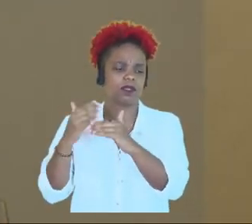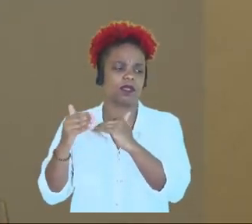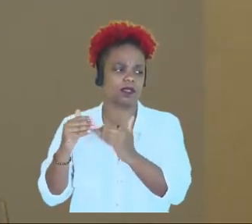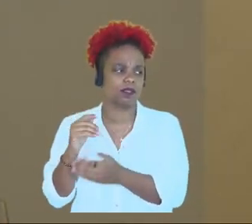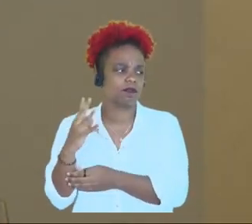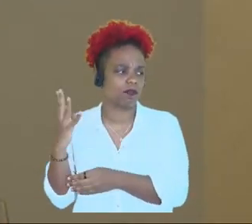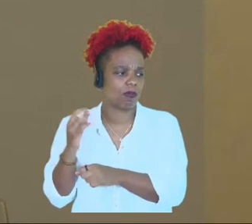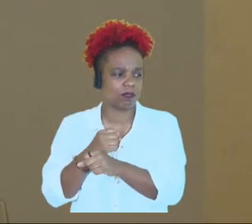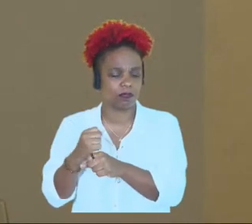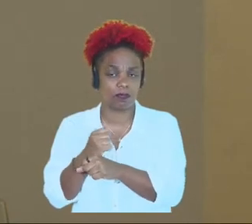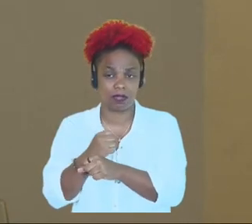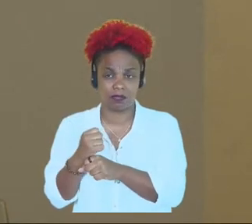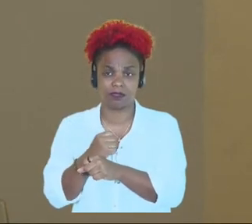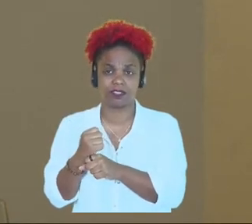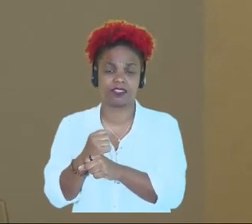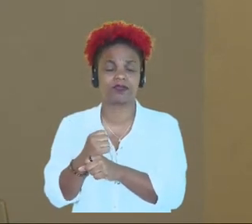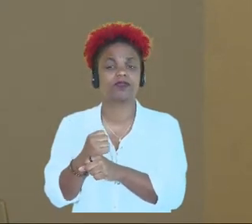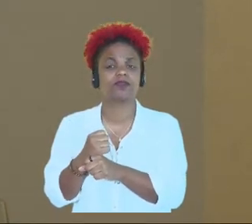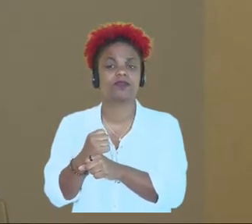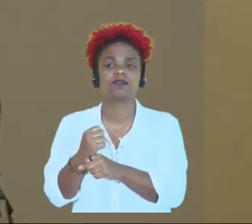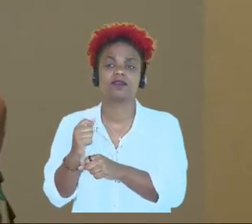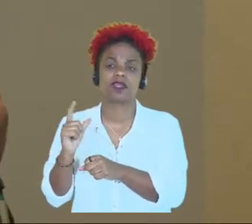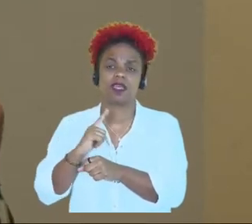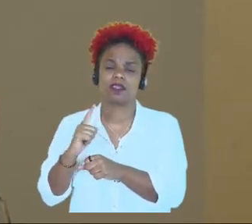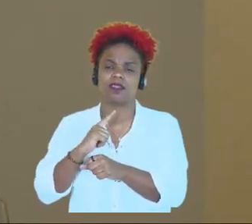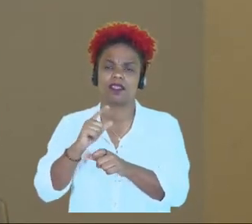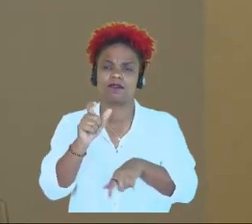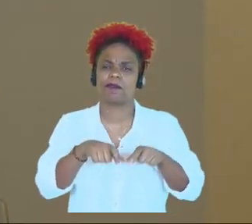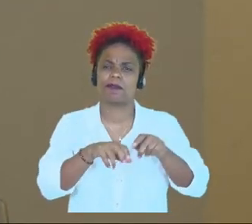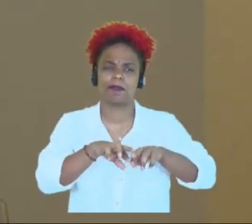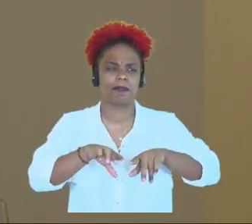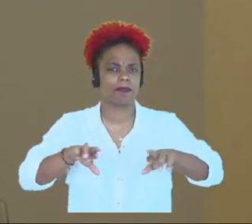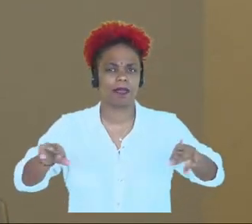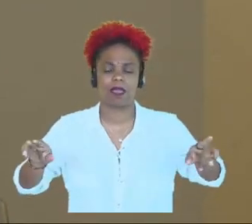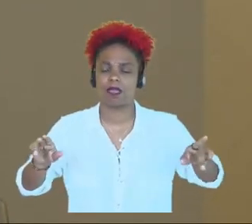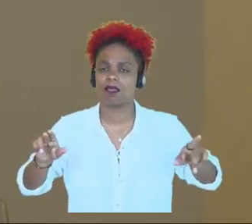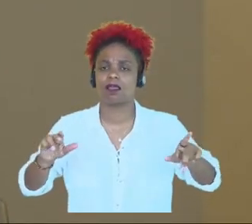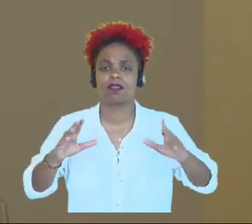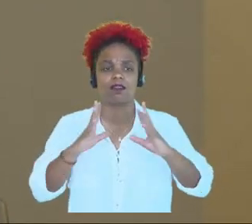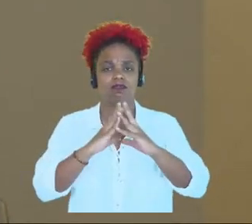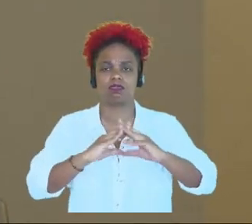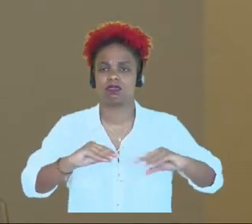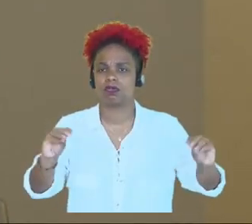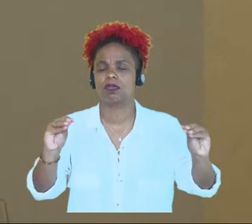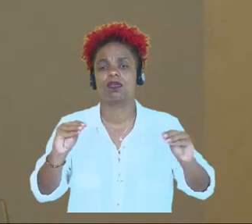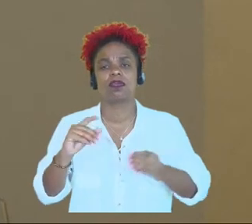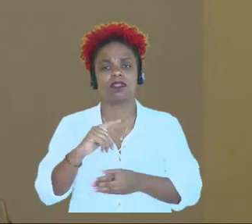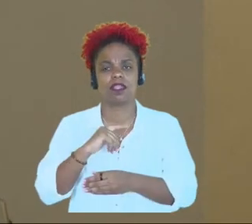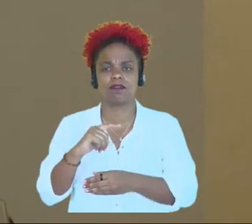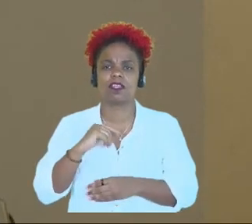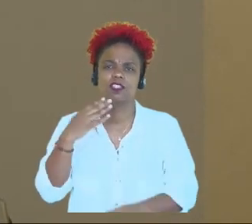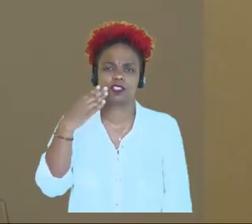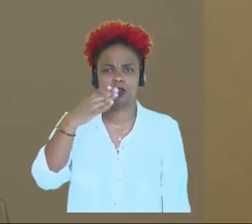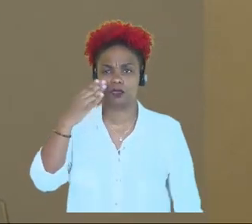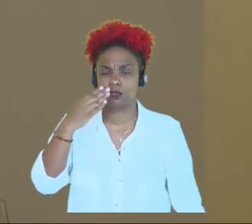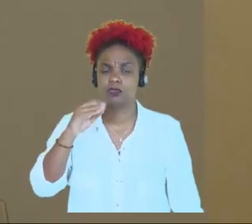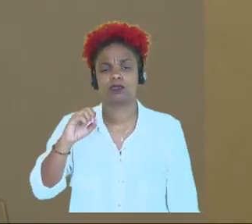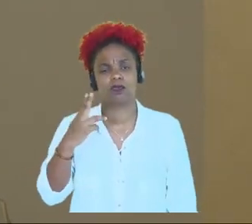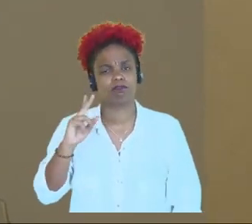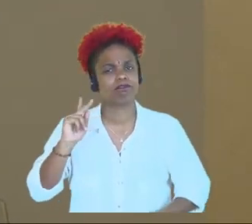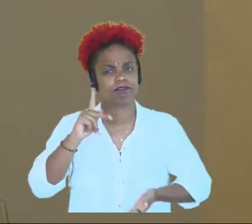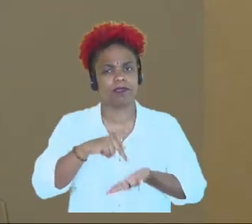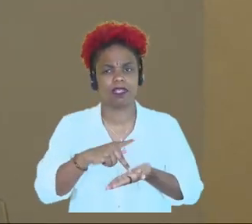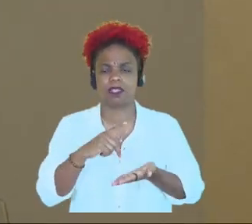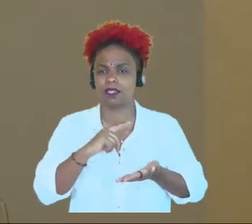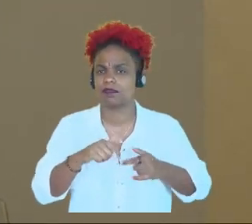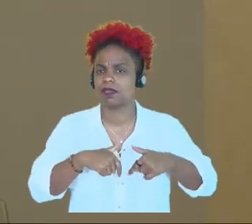últimos 4 anos era de apagar essa pluralidade, seja no sentido retórico, seja no sentido concreto,